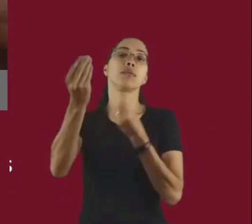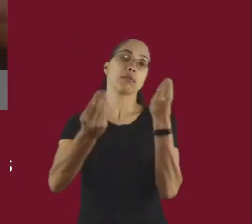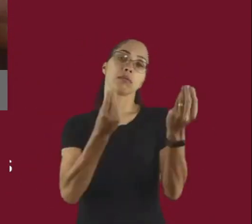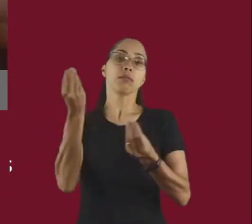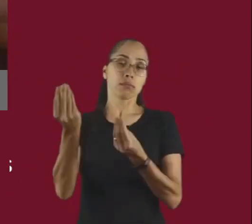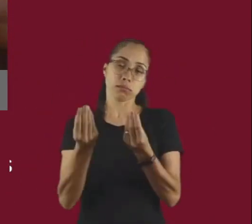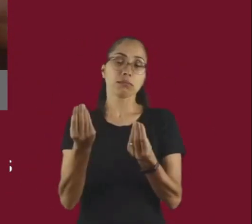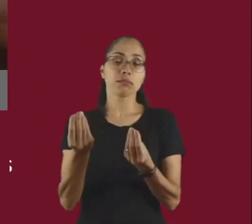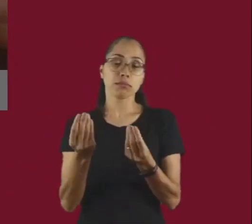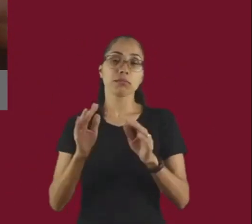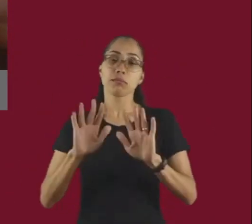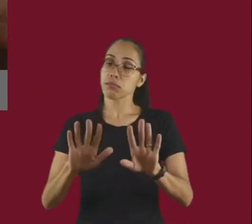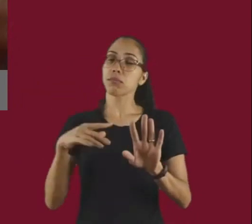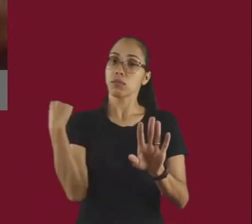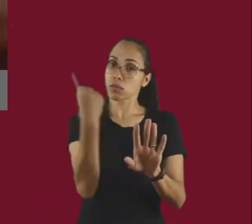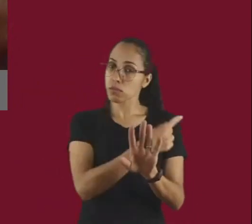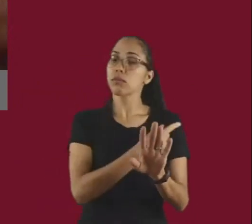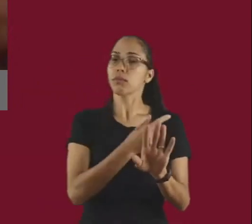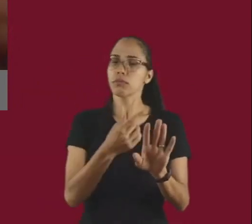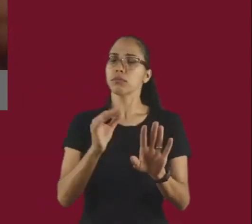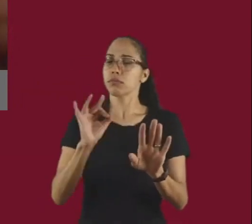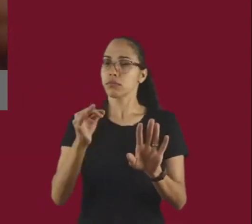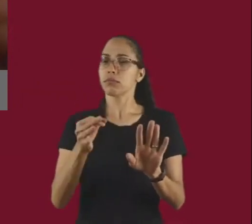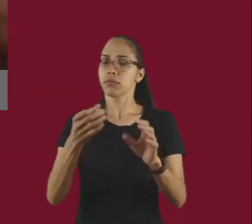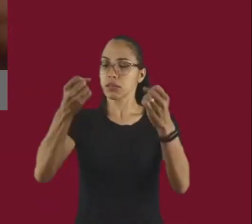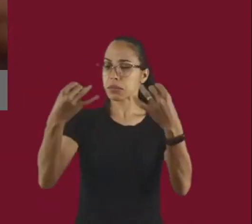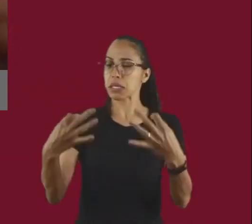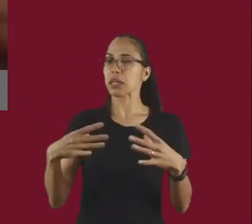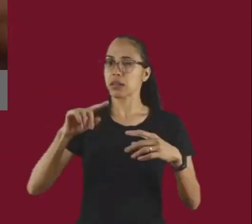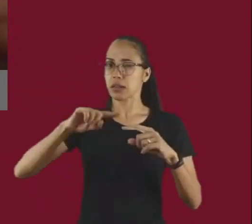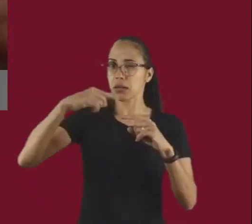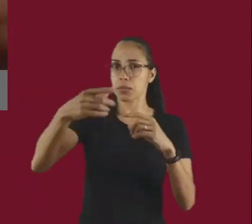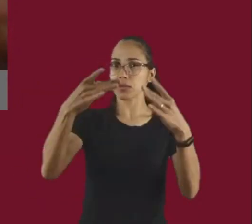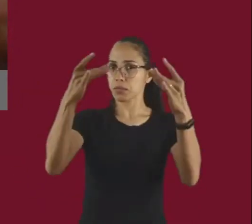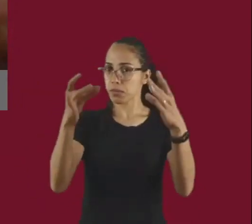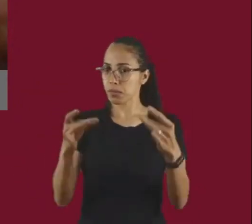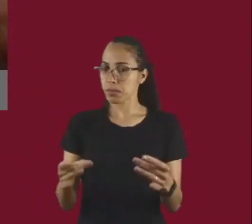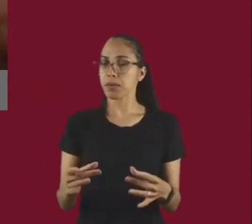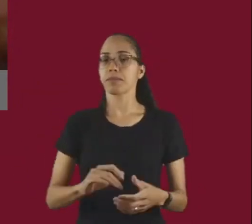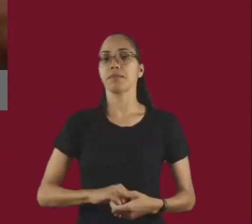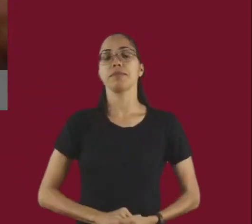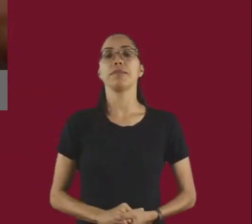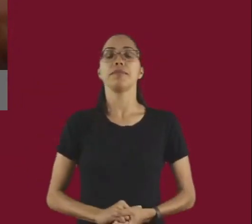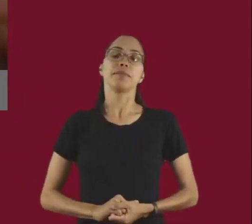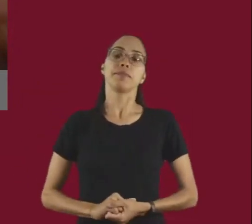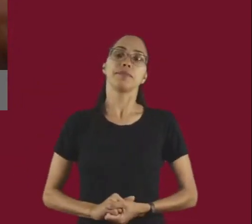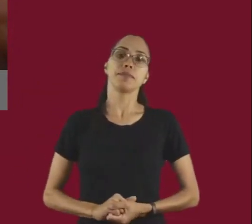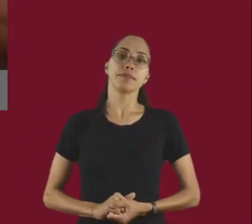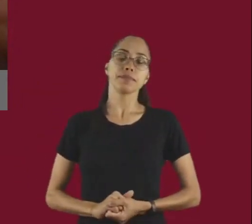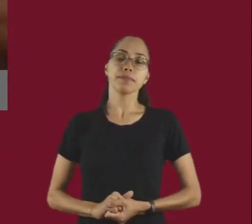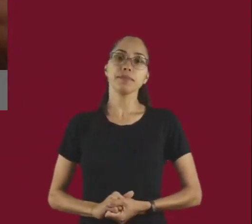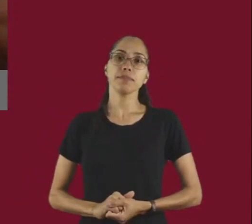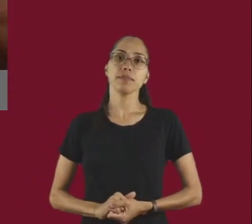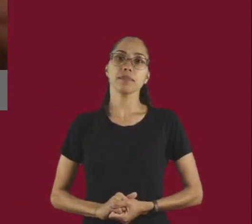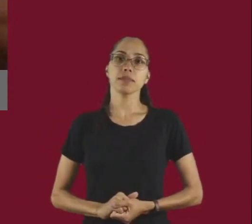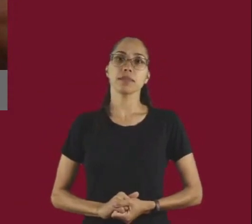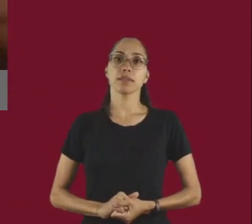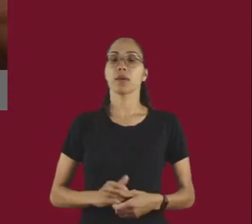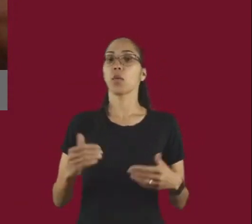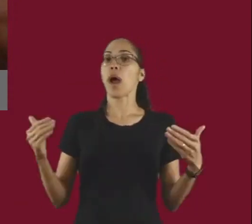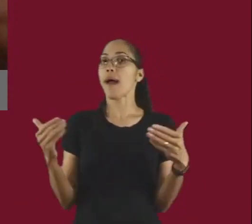Mas a gente pode voltar a isso mais adiante. Então, diante disso, o que está acontecendo